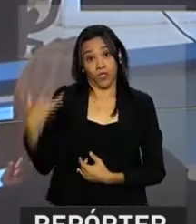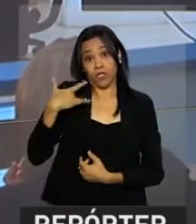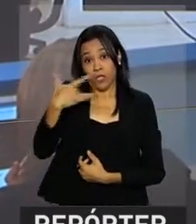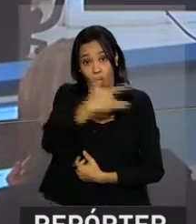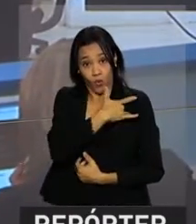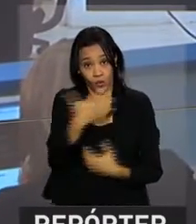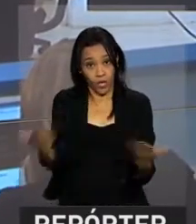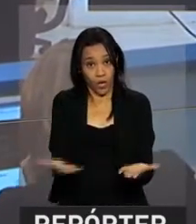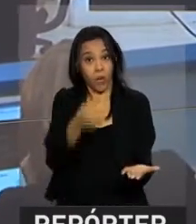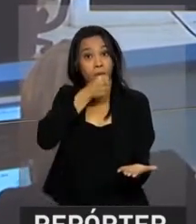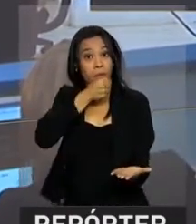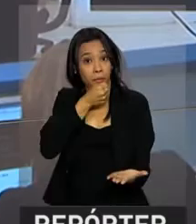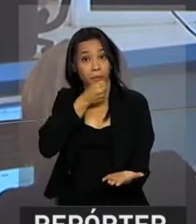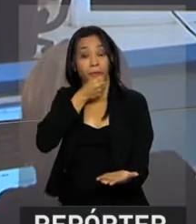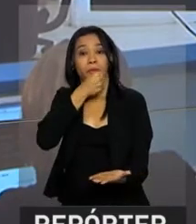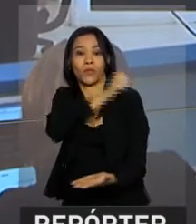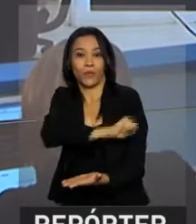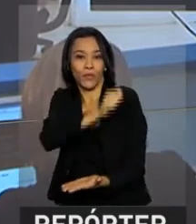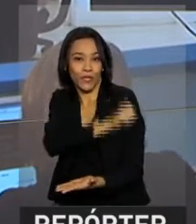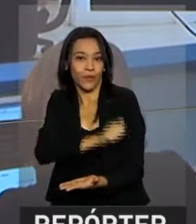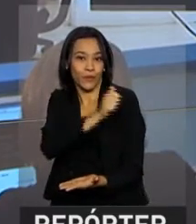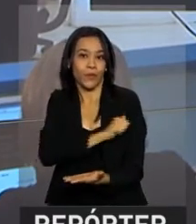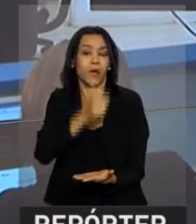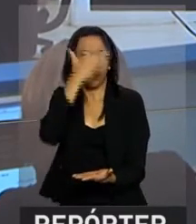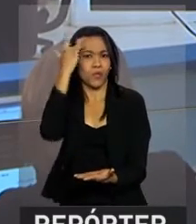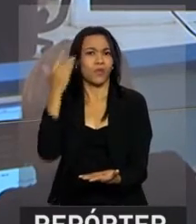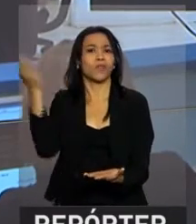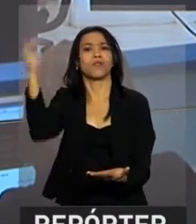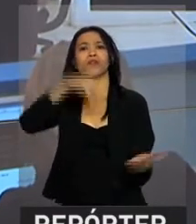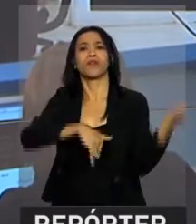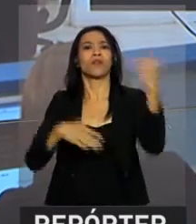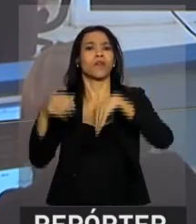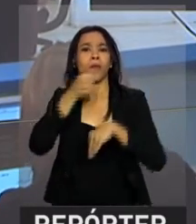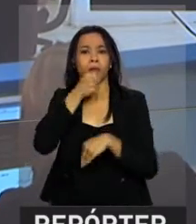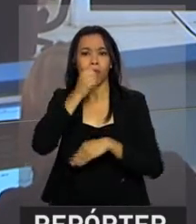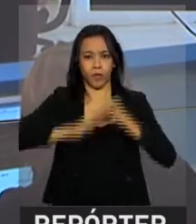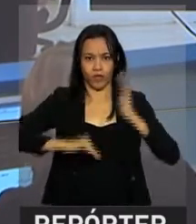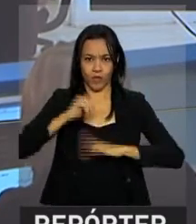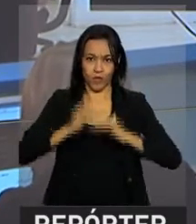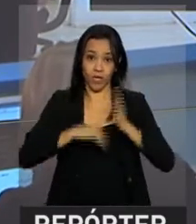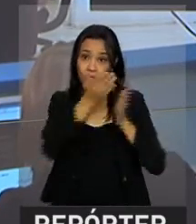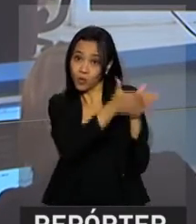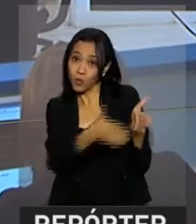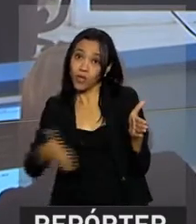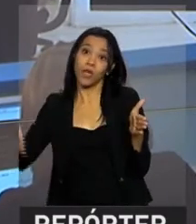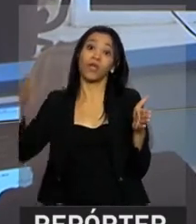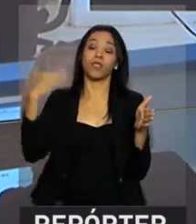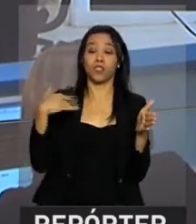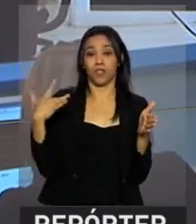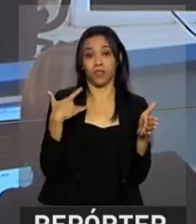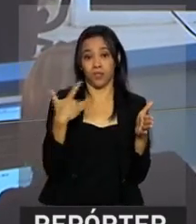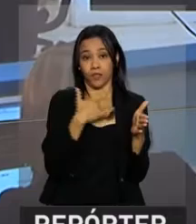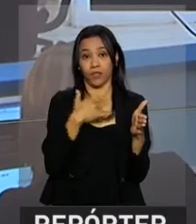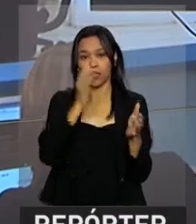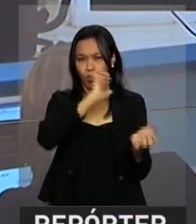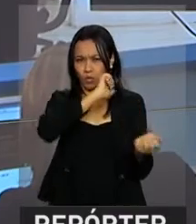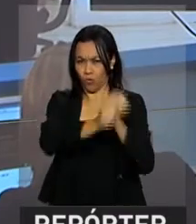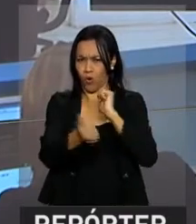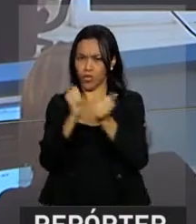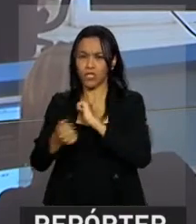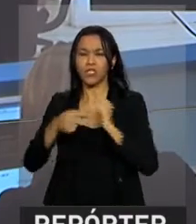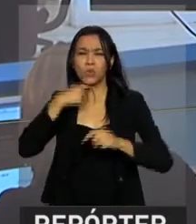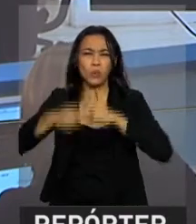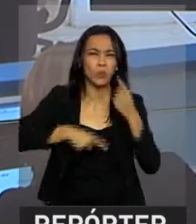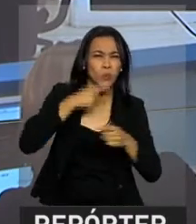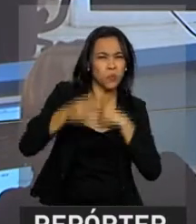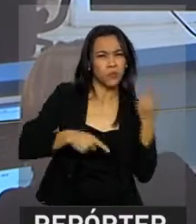conversa agora no rio de janeiro com jornalistas estrangeiros sobre as ações de saúde durante os jogos olímpicos o encontro é para esclarecer dúvidas